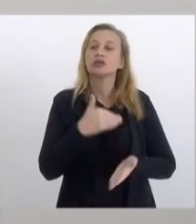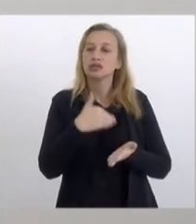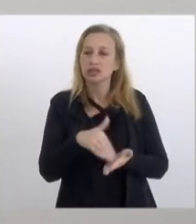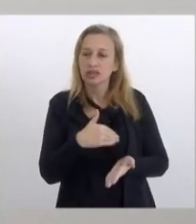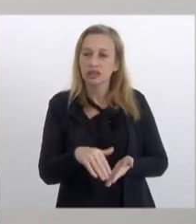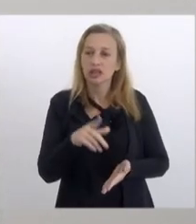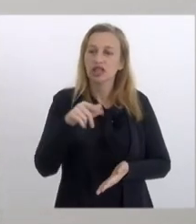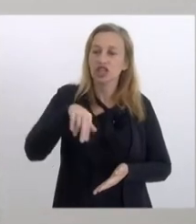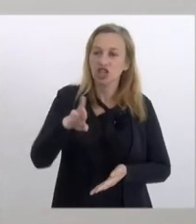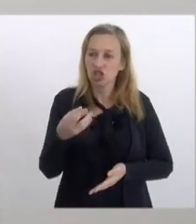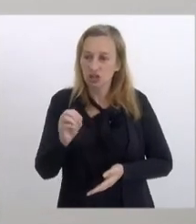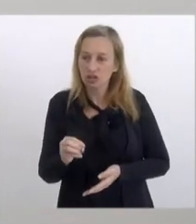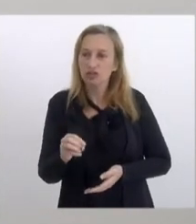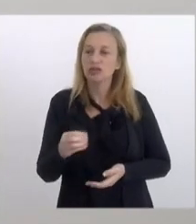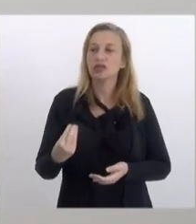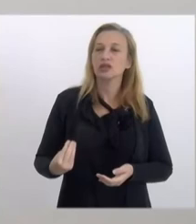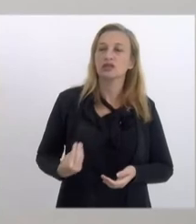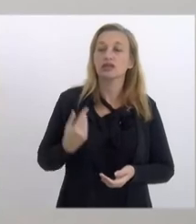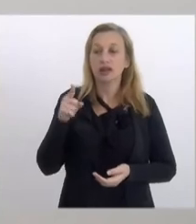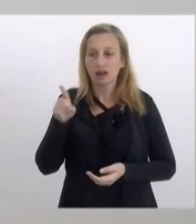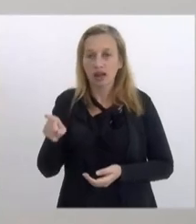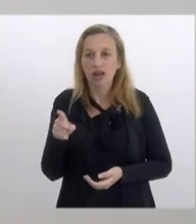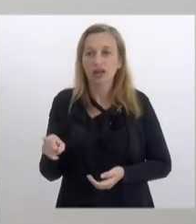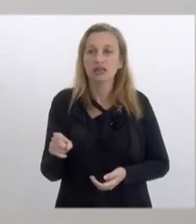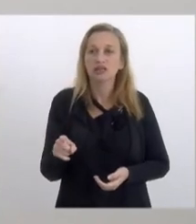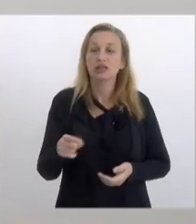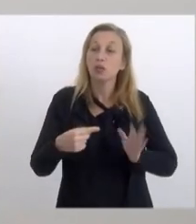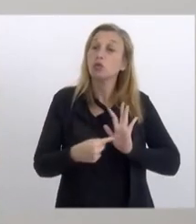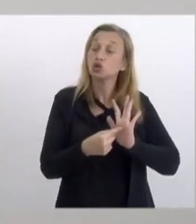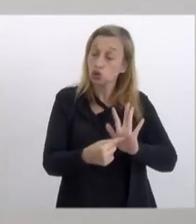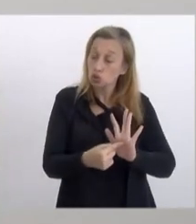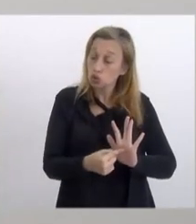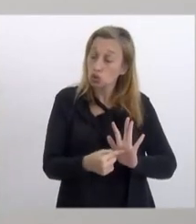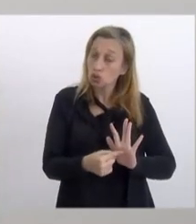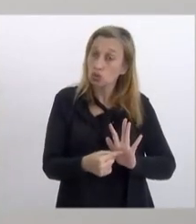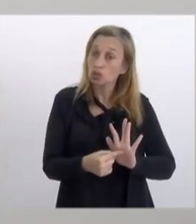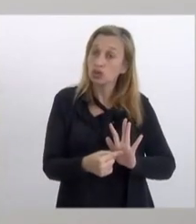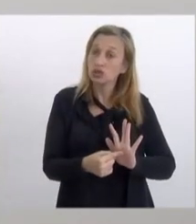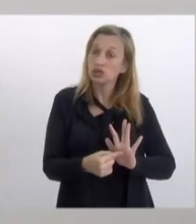secretário Quirino, que nós tivemos presente, e ele se mostrou muito